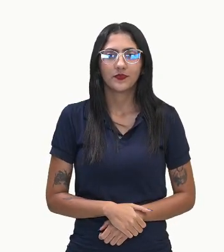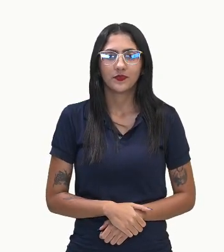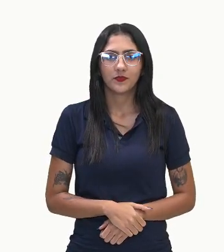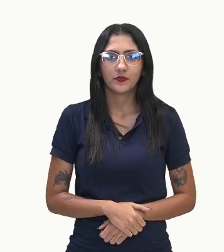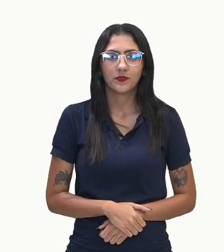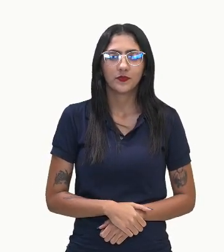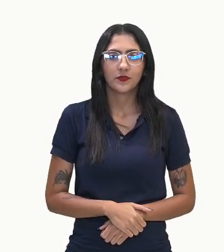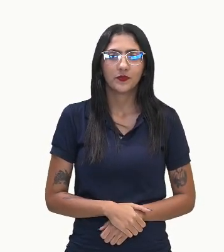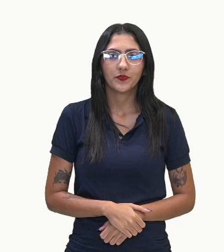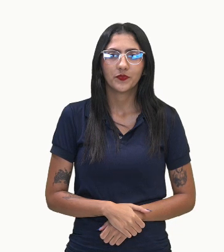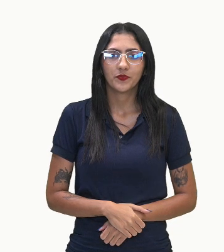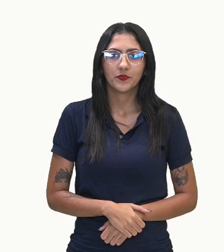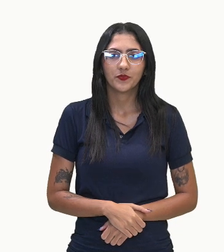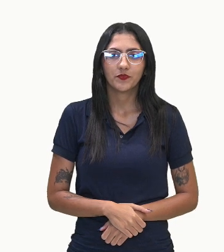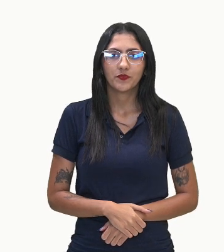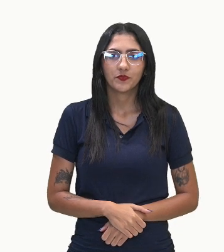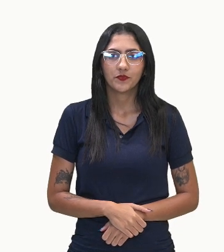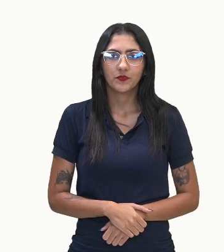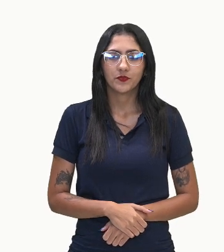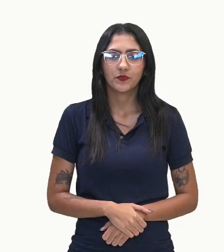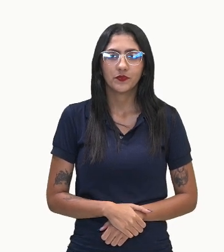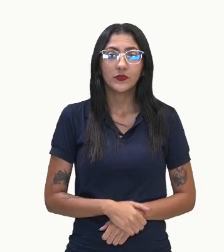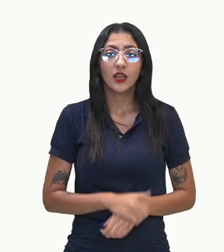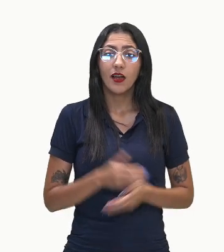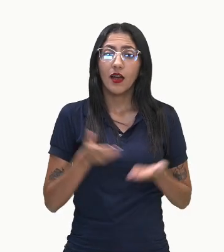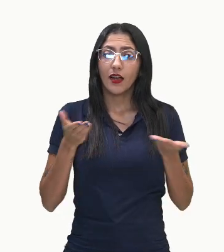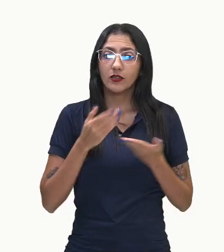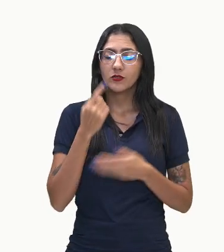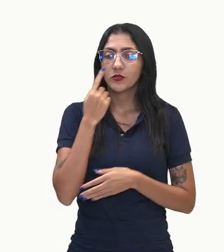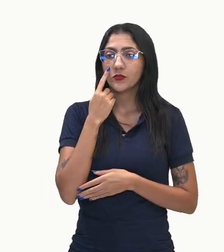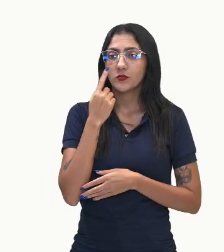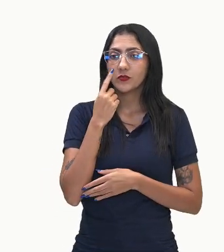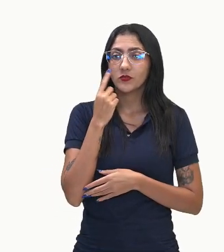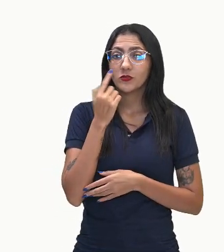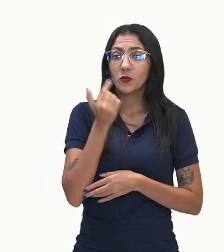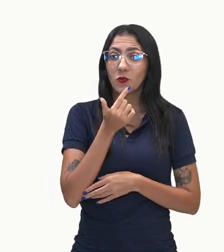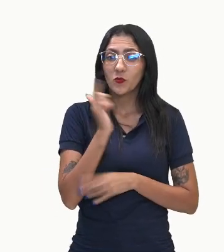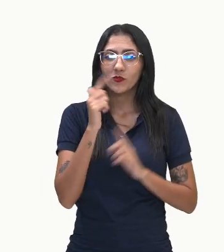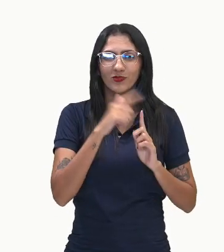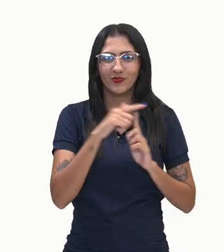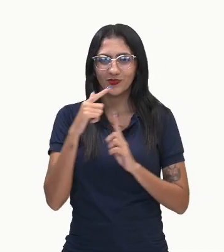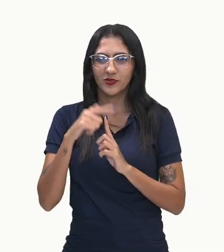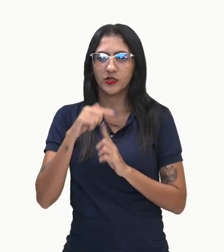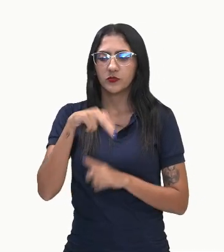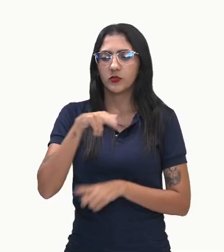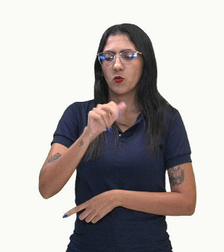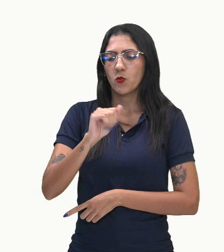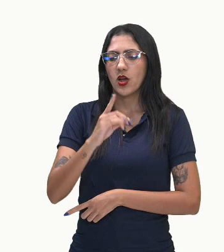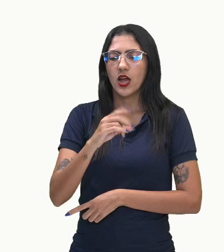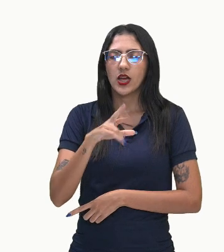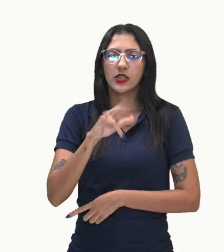Visto isso, vamos trabalhar agora os quadriláteros. E o